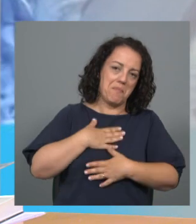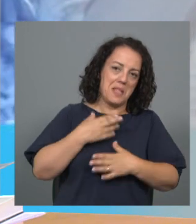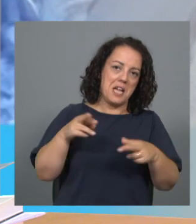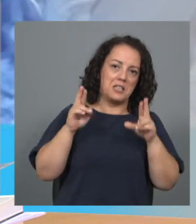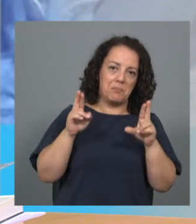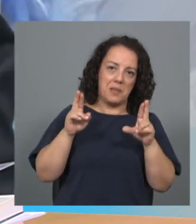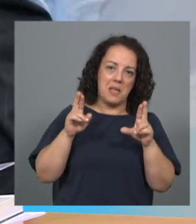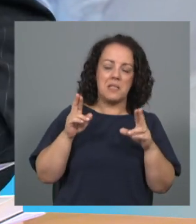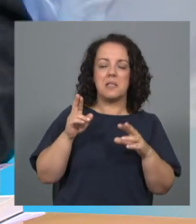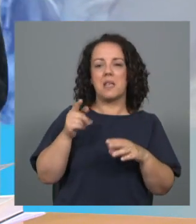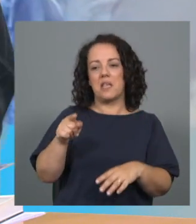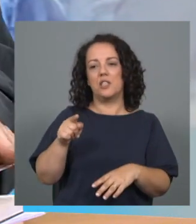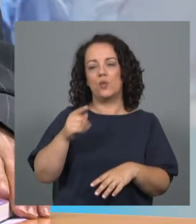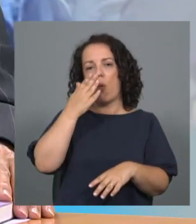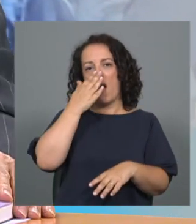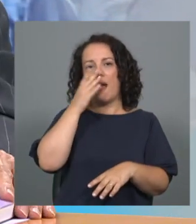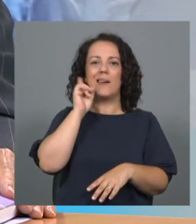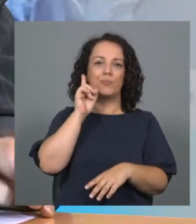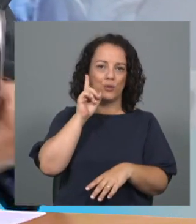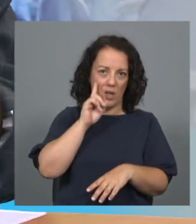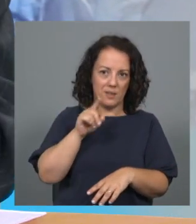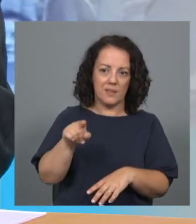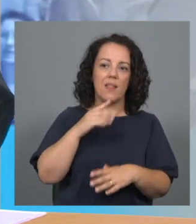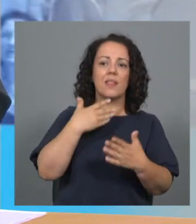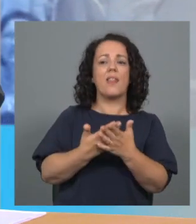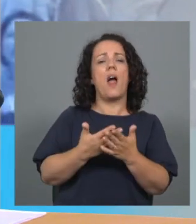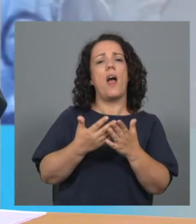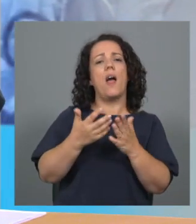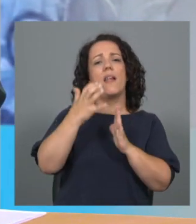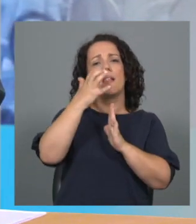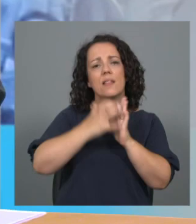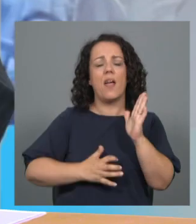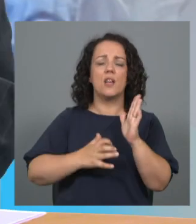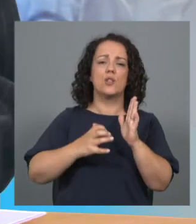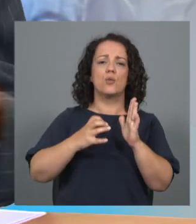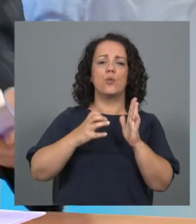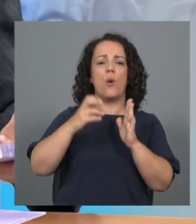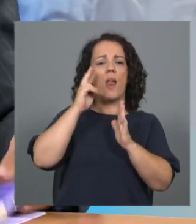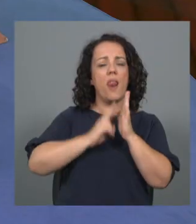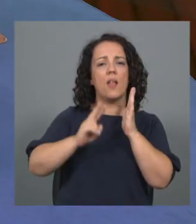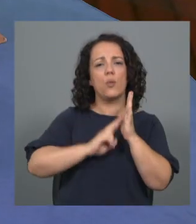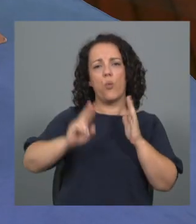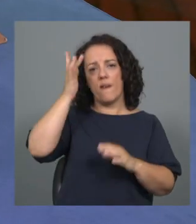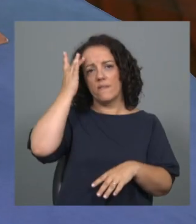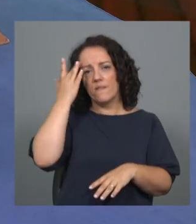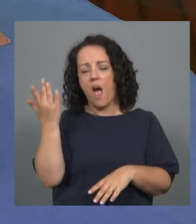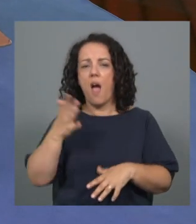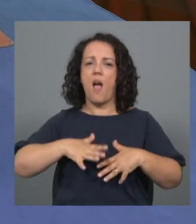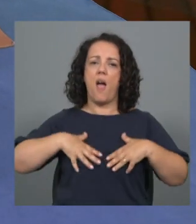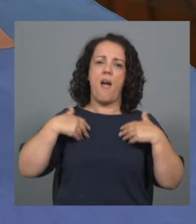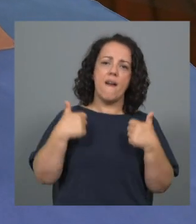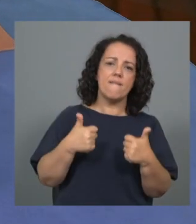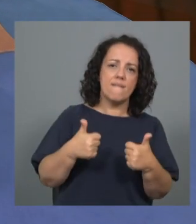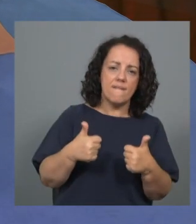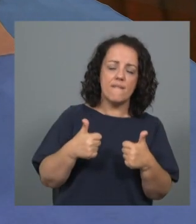fundo, importante e, portanto, torna-se um texto de fácil leitura, agradável e